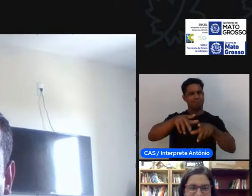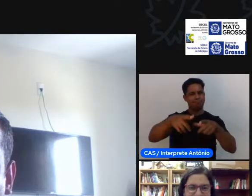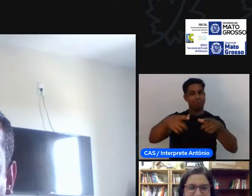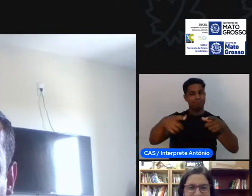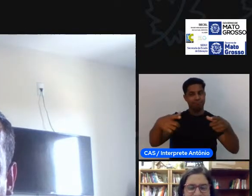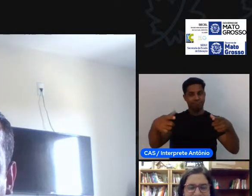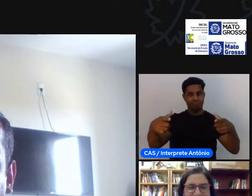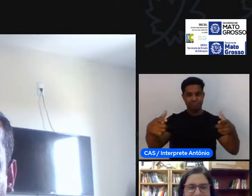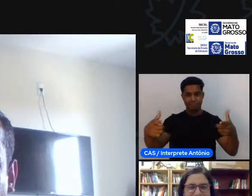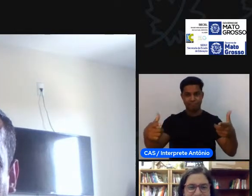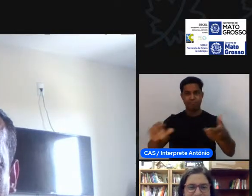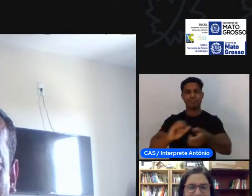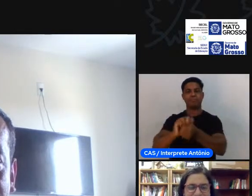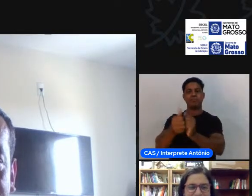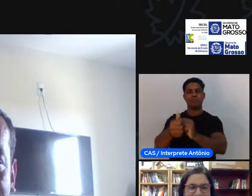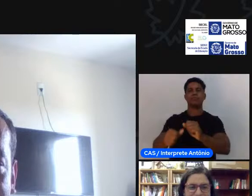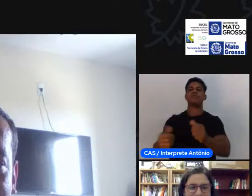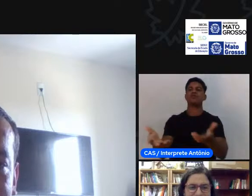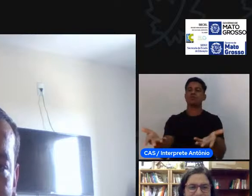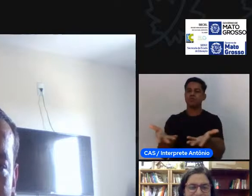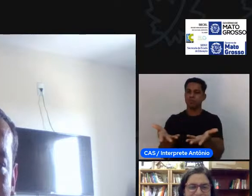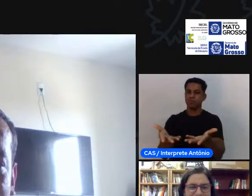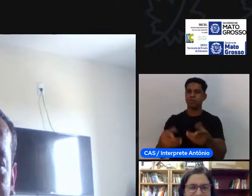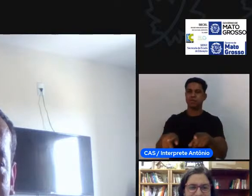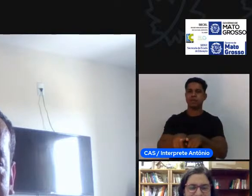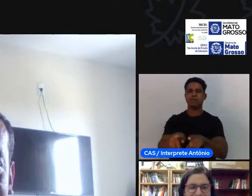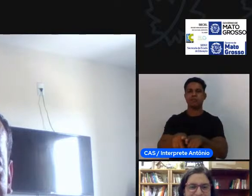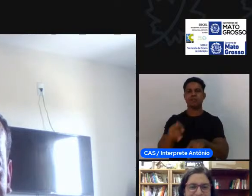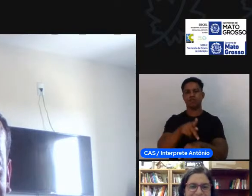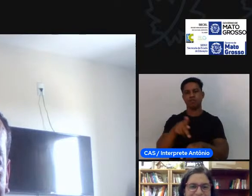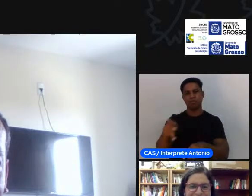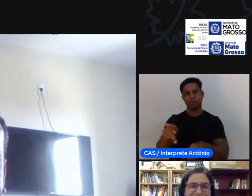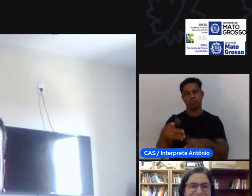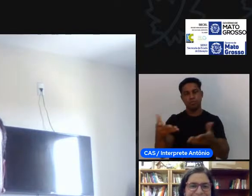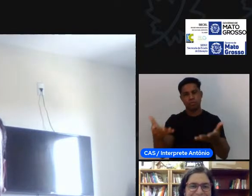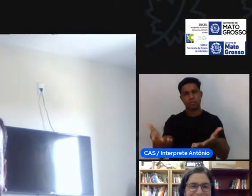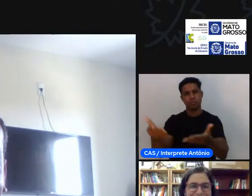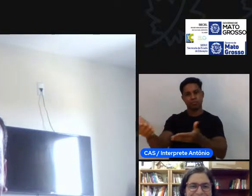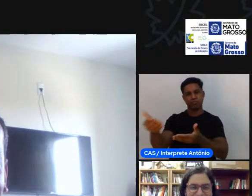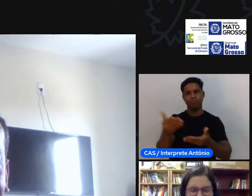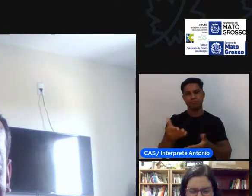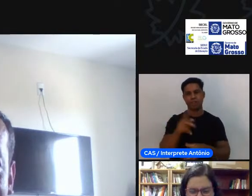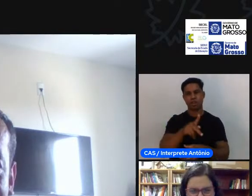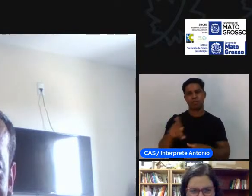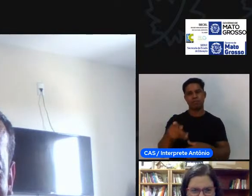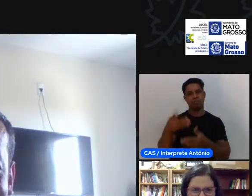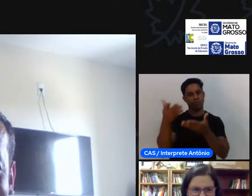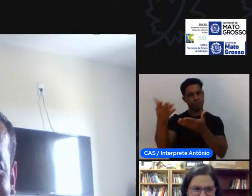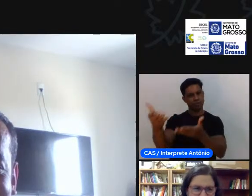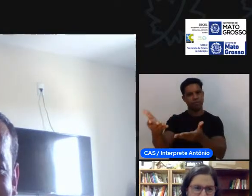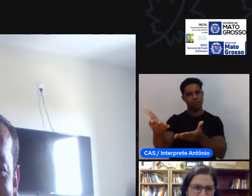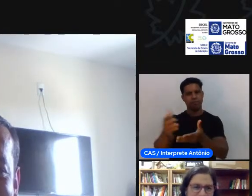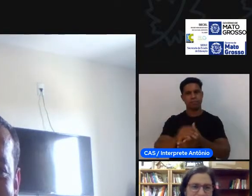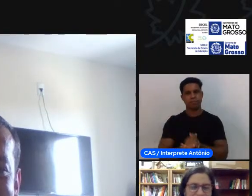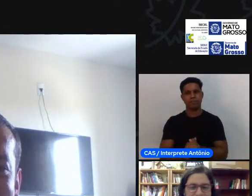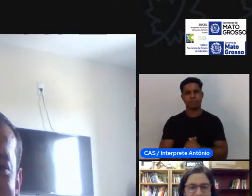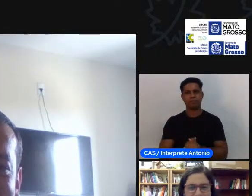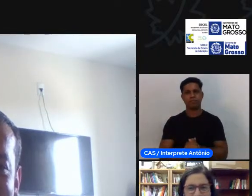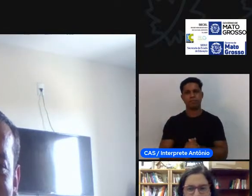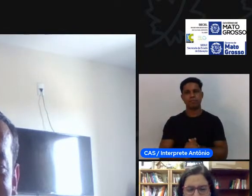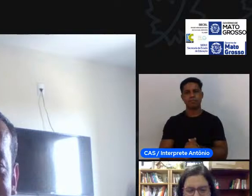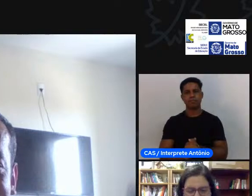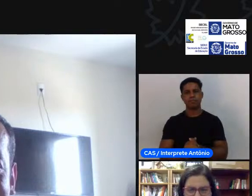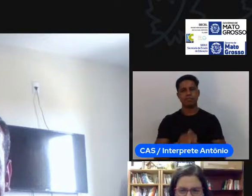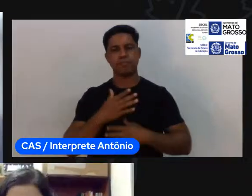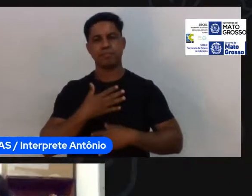e intervenção de treinadores e professores. Professora, fica à vontade. Agora com você. Muito obrigada,